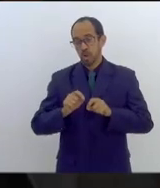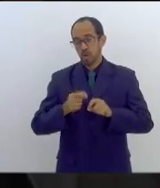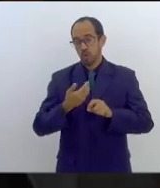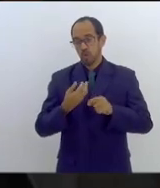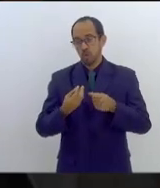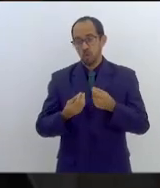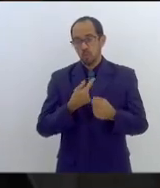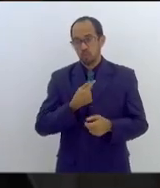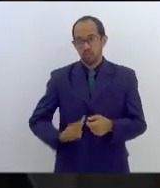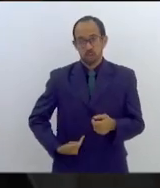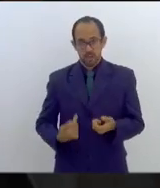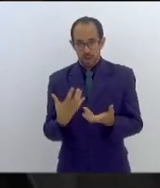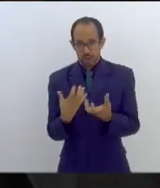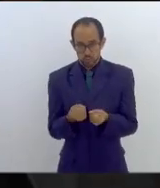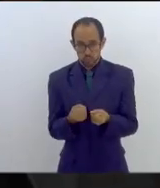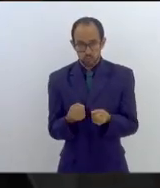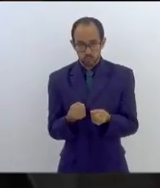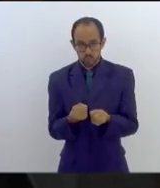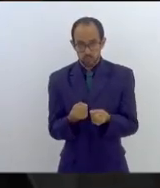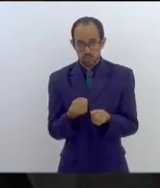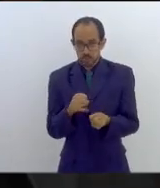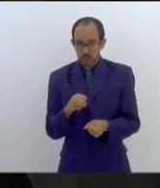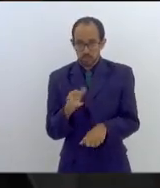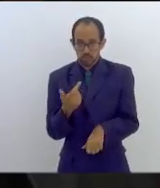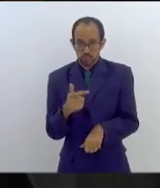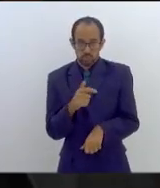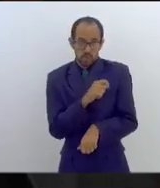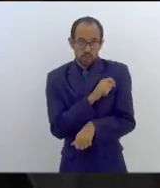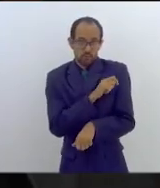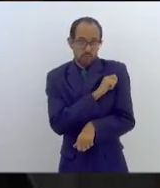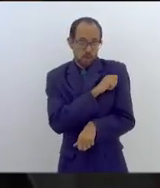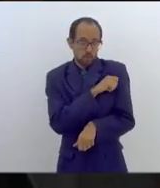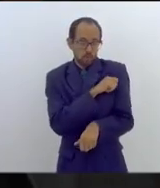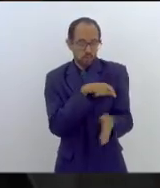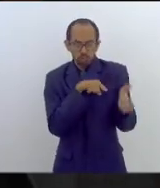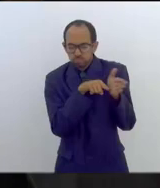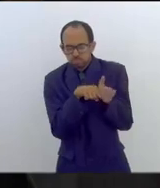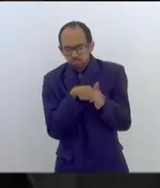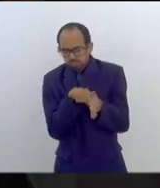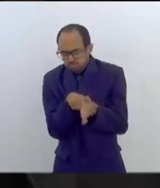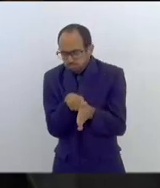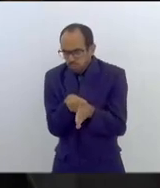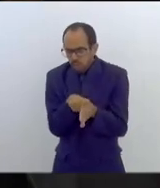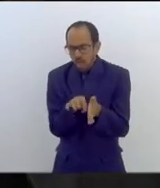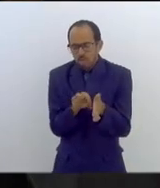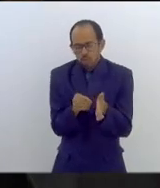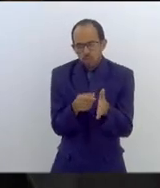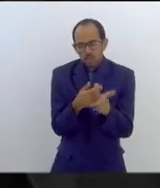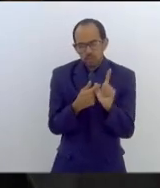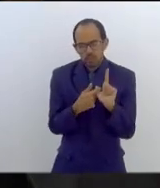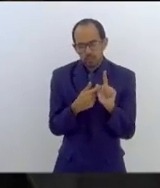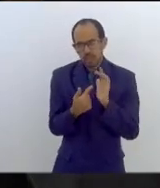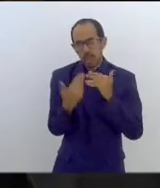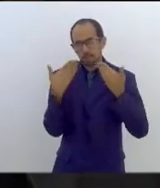dessa sem um processo de auditoria transparente para apresentar para os demais